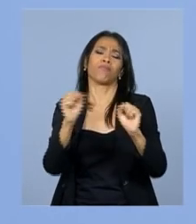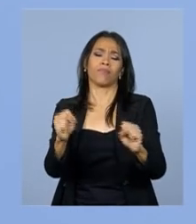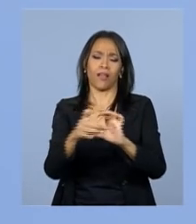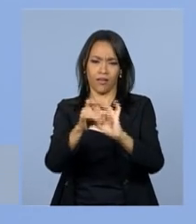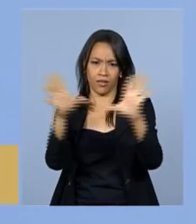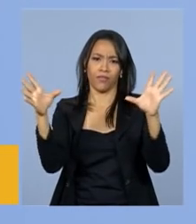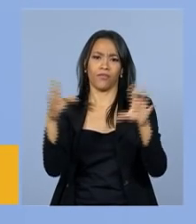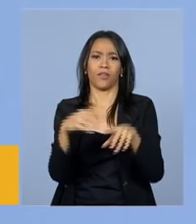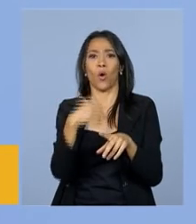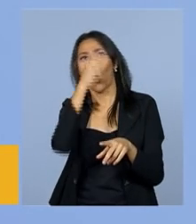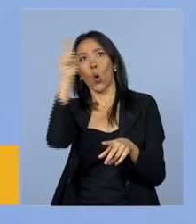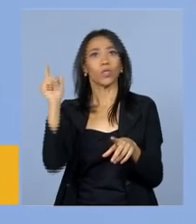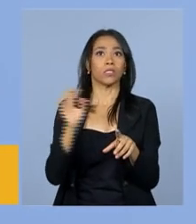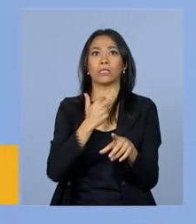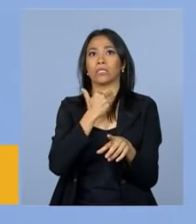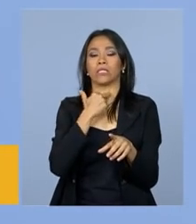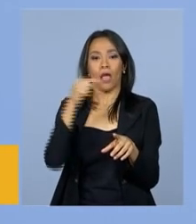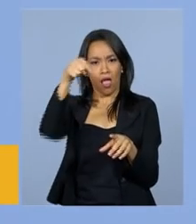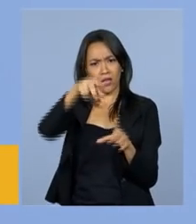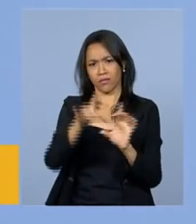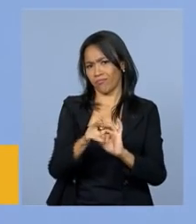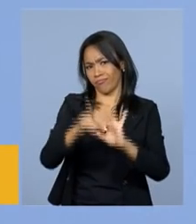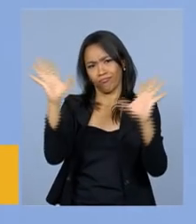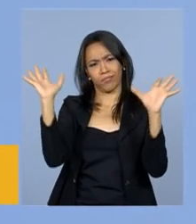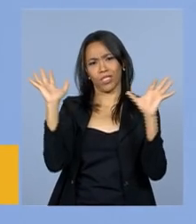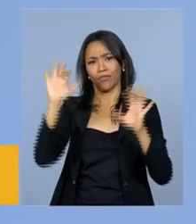tempo. Quanto precisar, né? O quanto precisar.